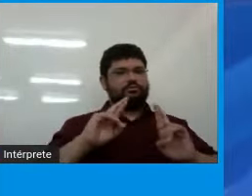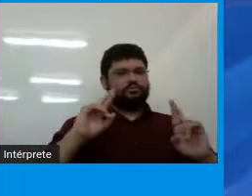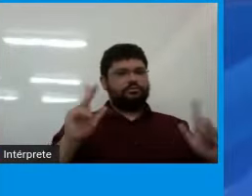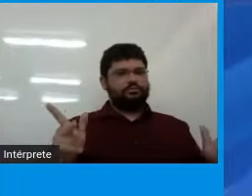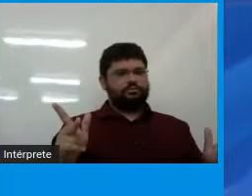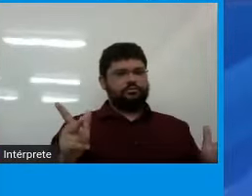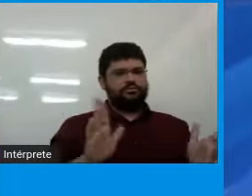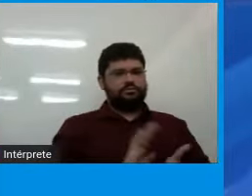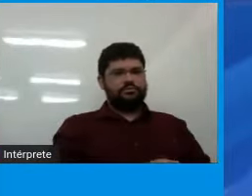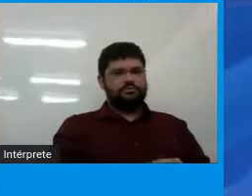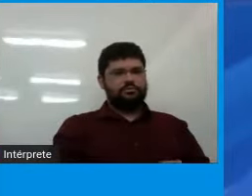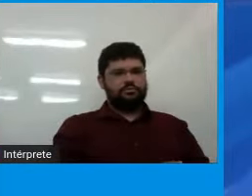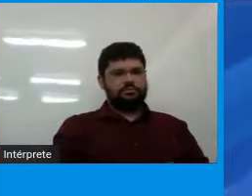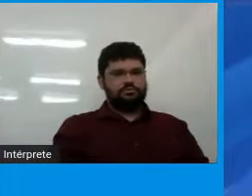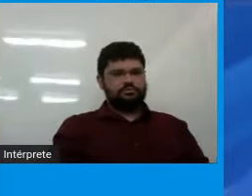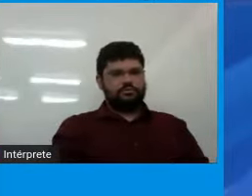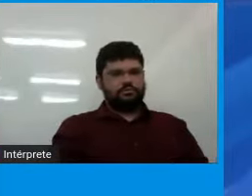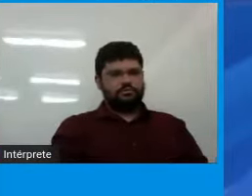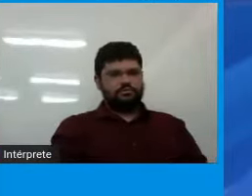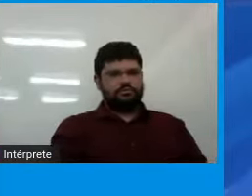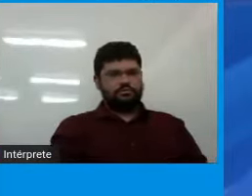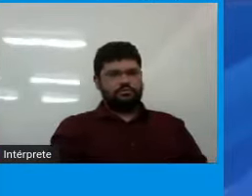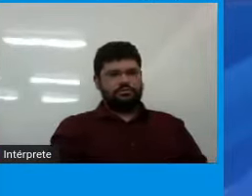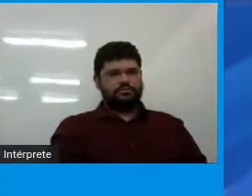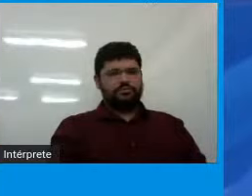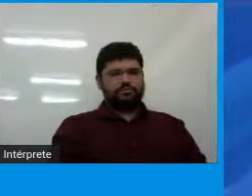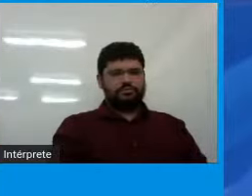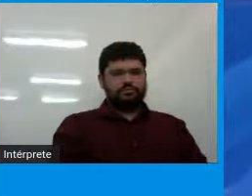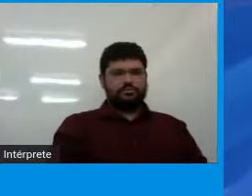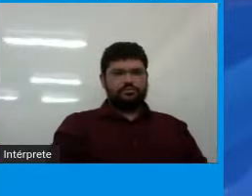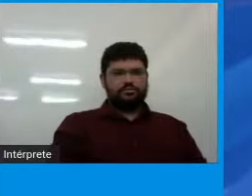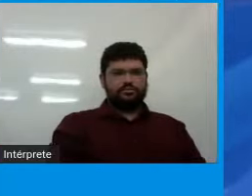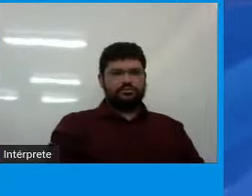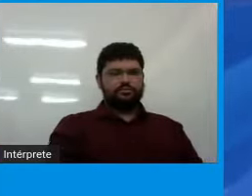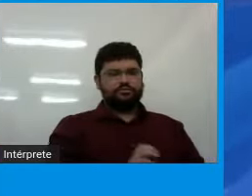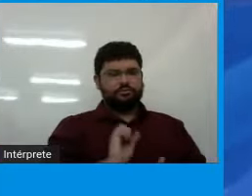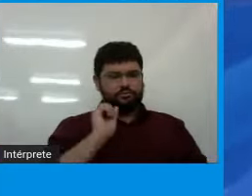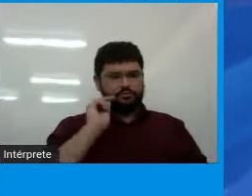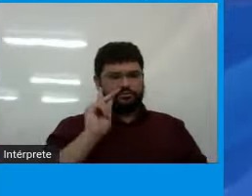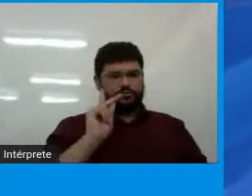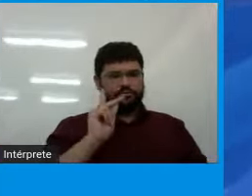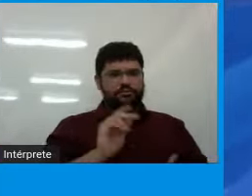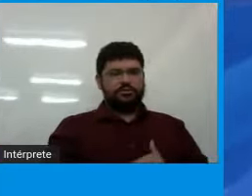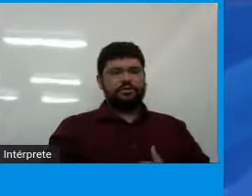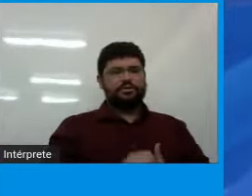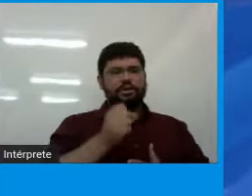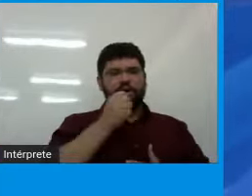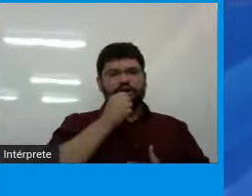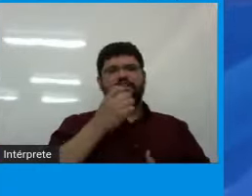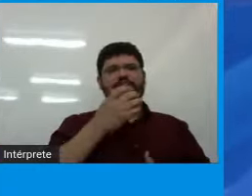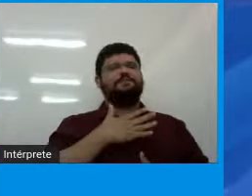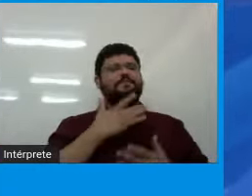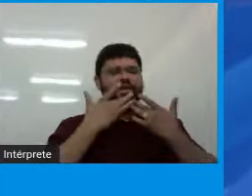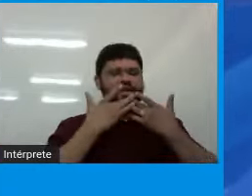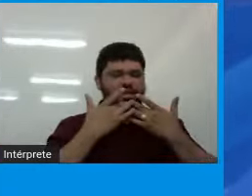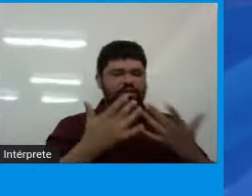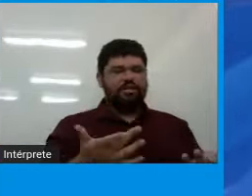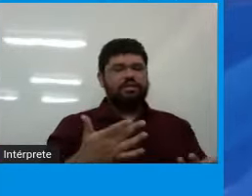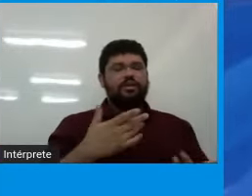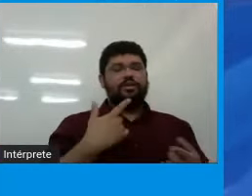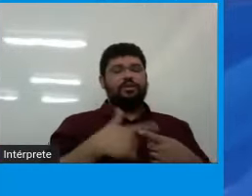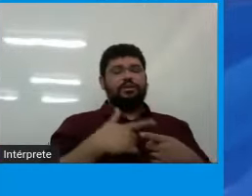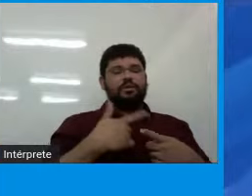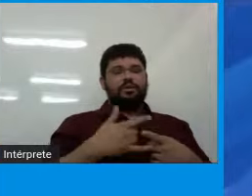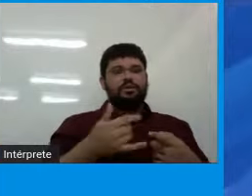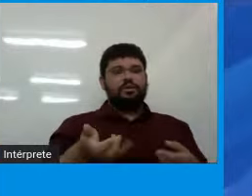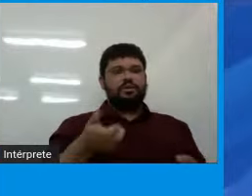podcast? Se sim, então o podcast é equivalente a uma aula. Tá? Podcast, pessoal, é muito legal. Porque o estudante coloca no